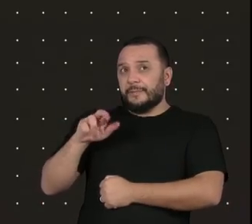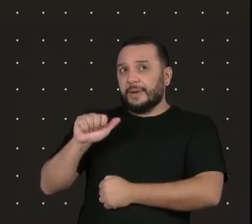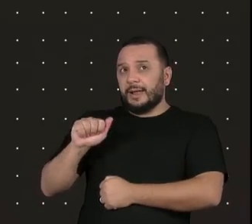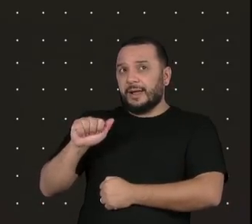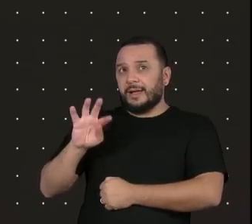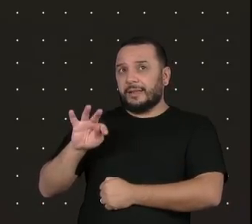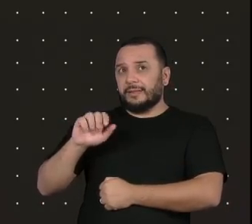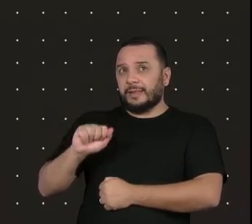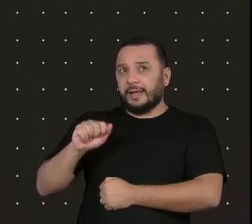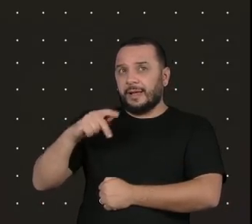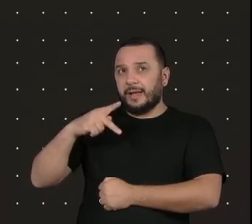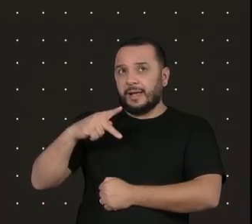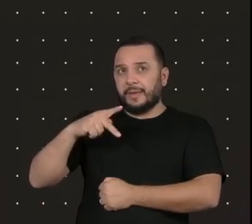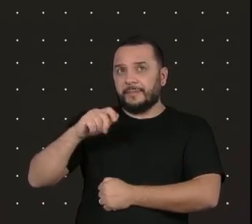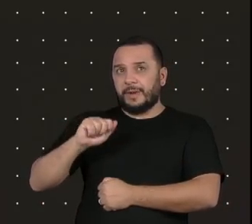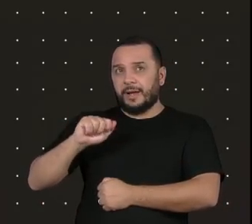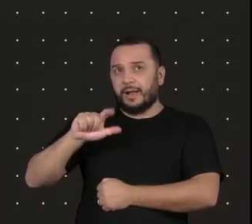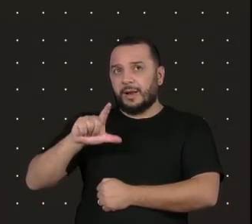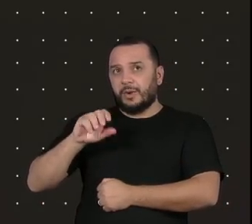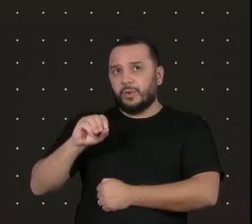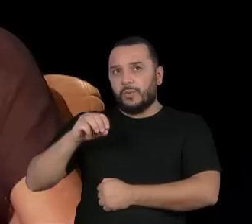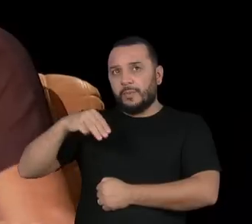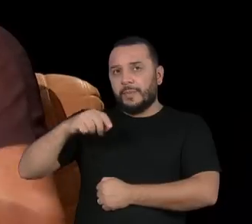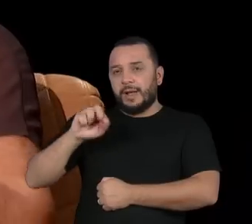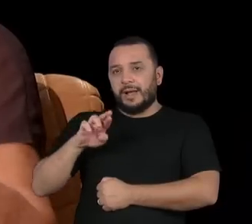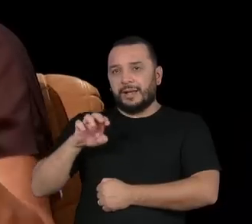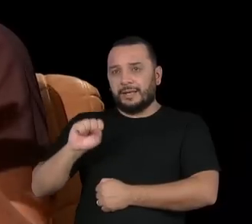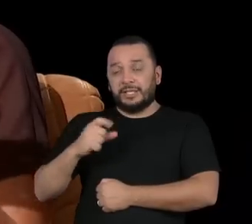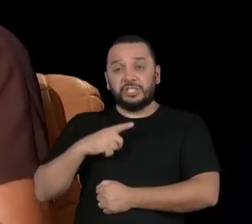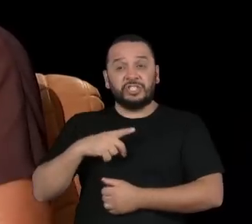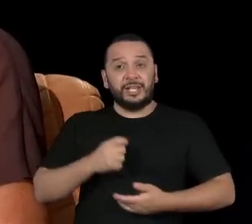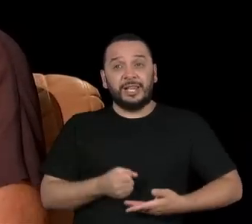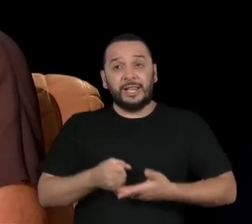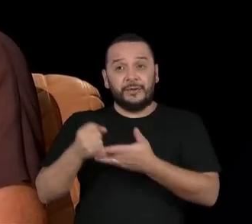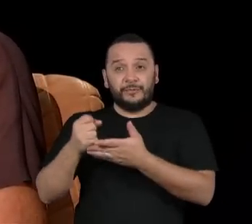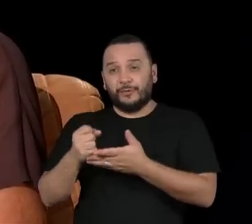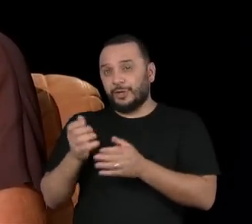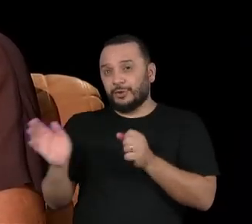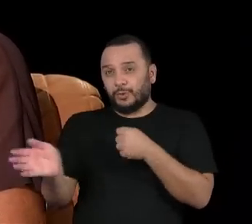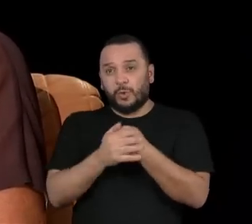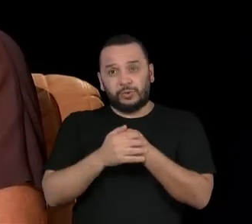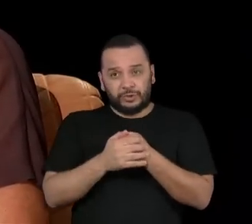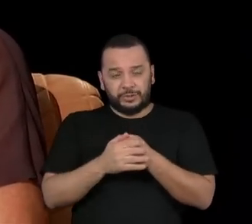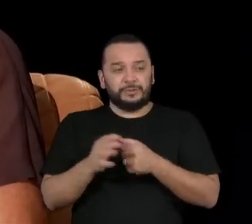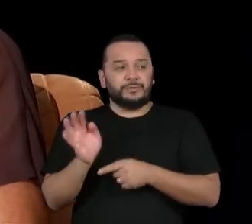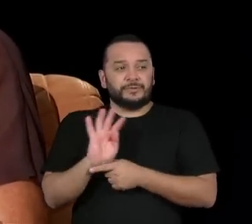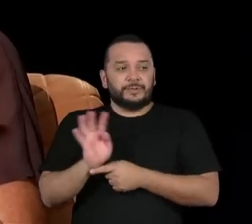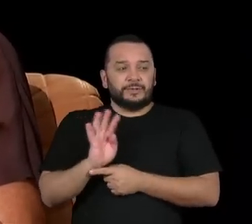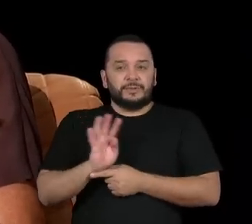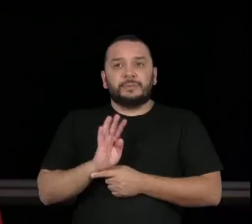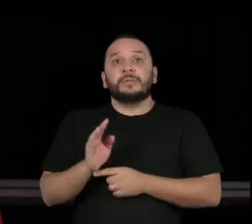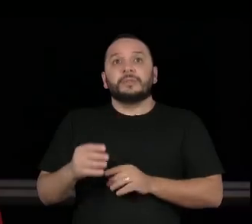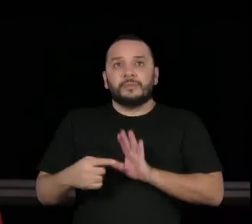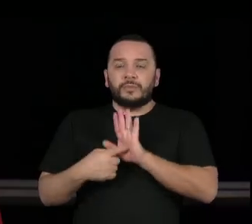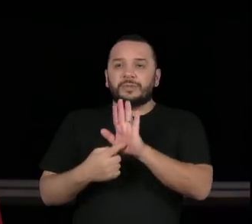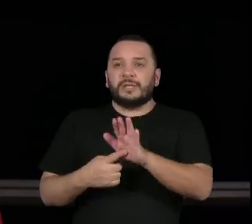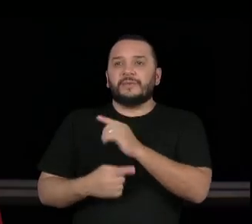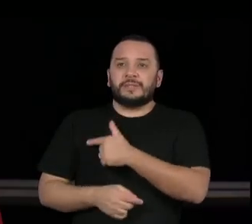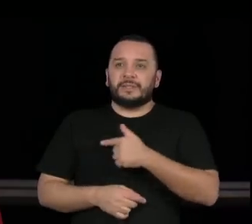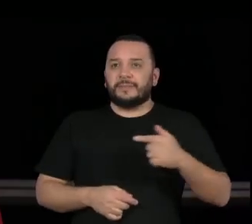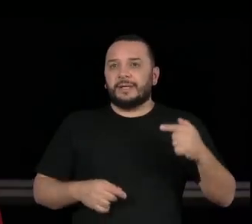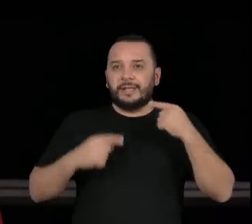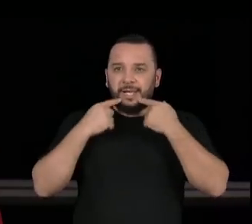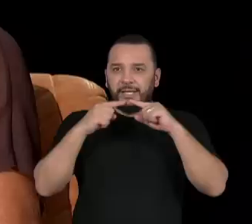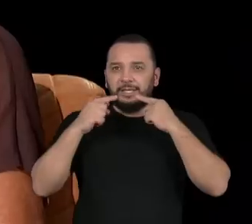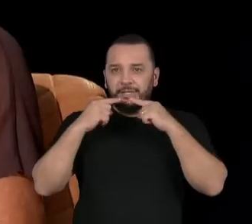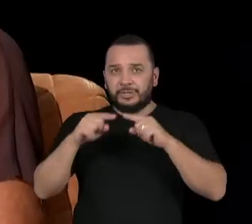clandestino. A gente levou dentro da mala e foi embora. E ele passava na Semana da Crítica. Porque